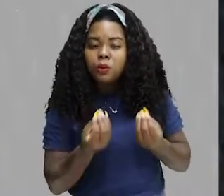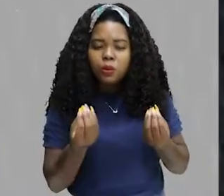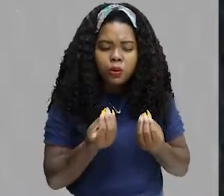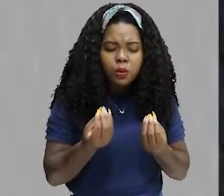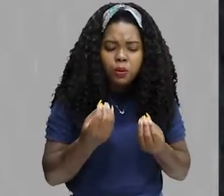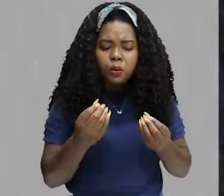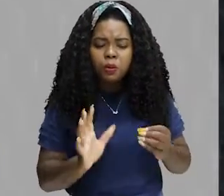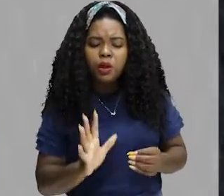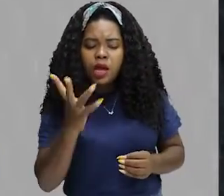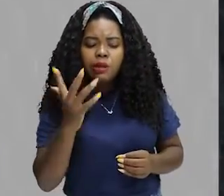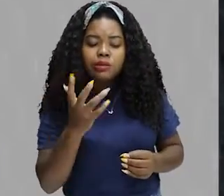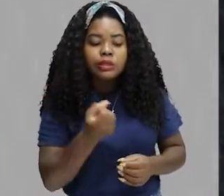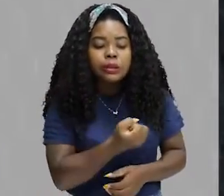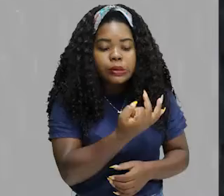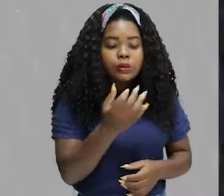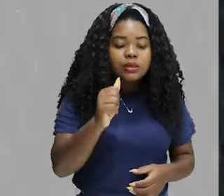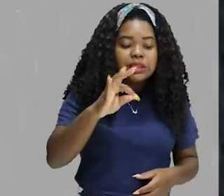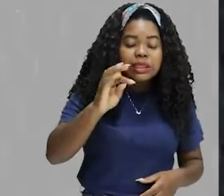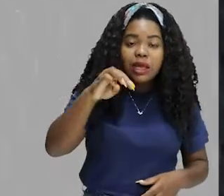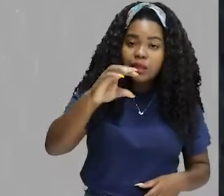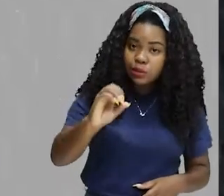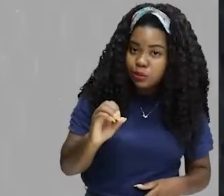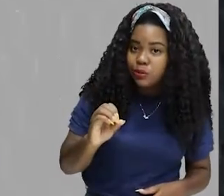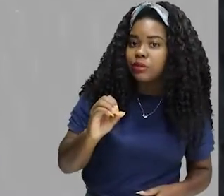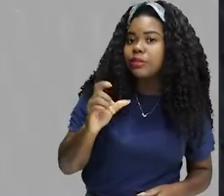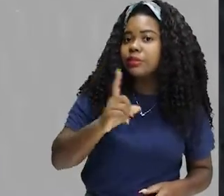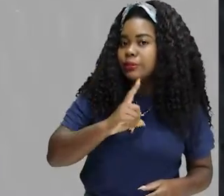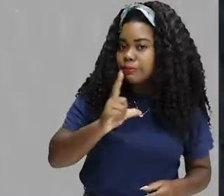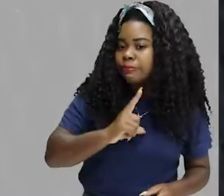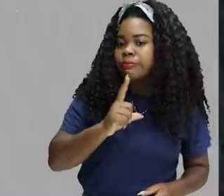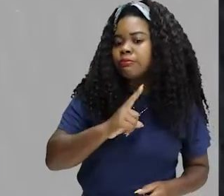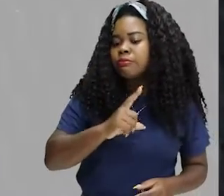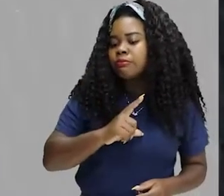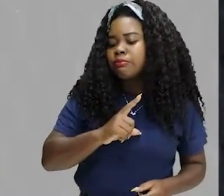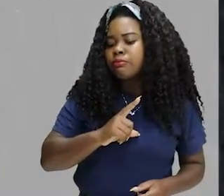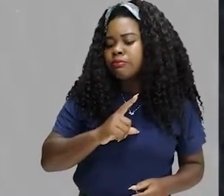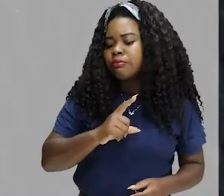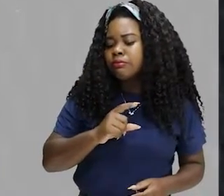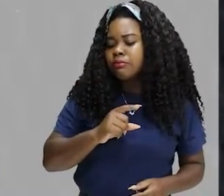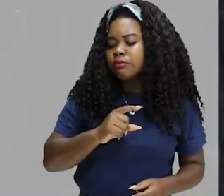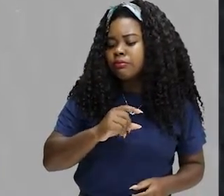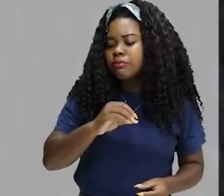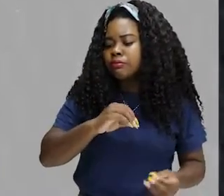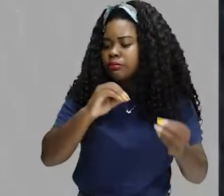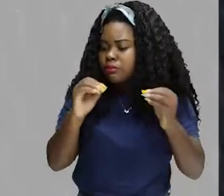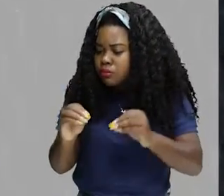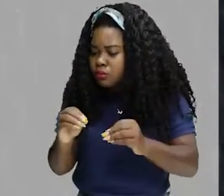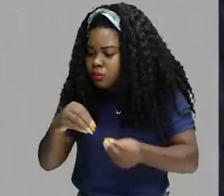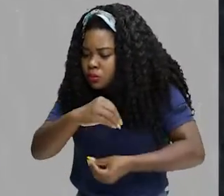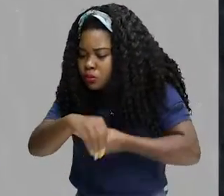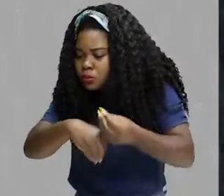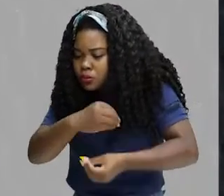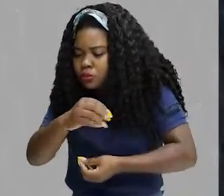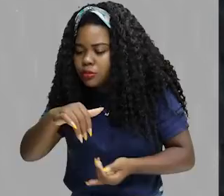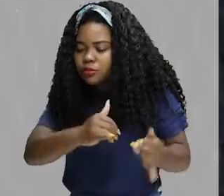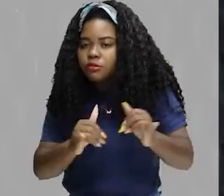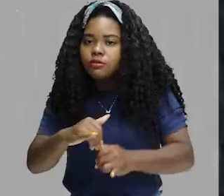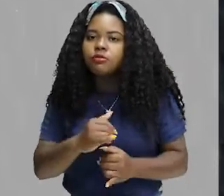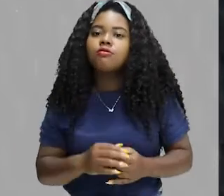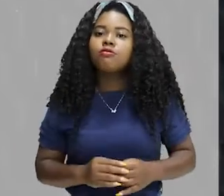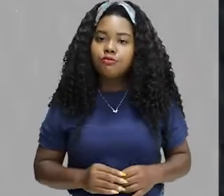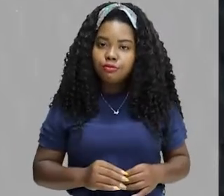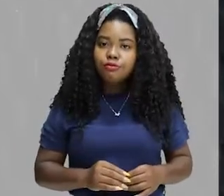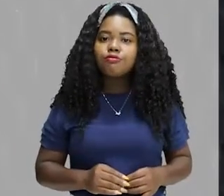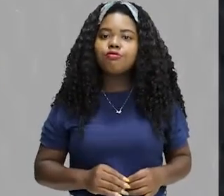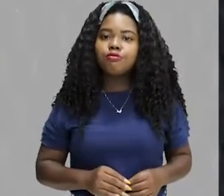quantos átomos, quais átomos e quantos átomos estão presentes, né, naquela substância.